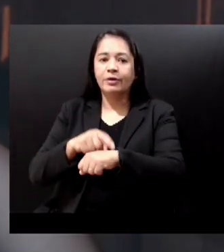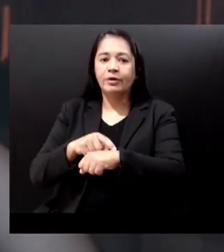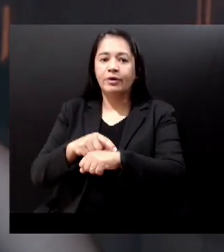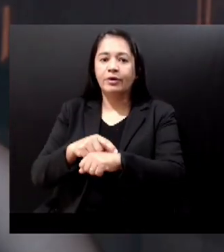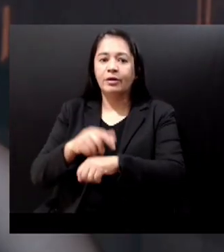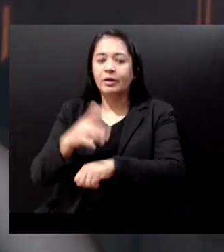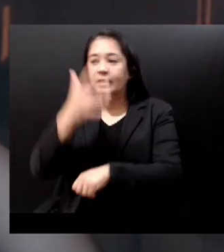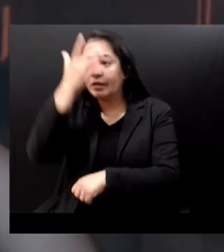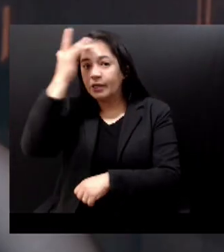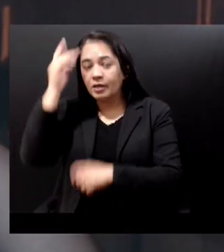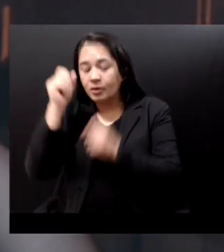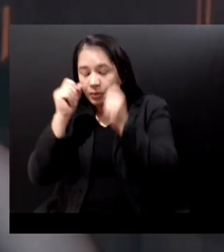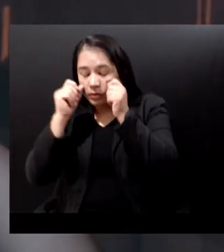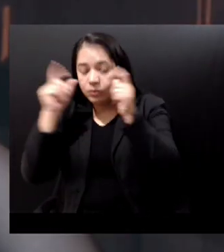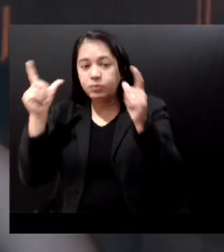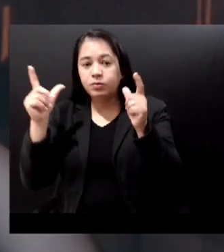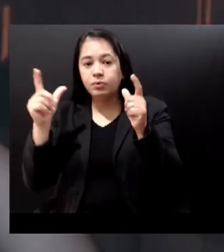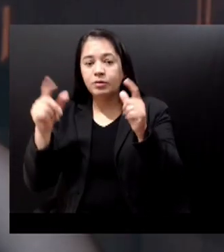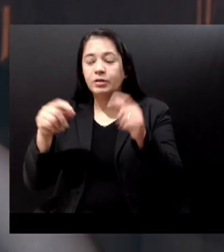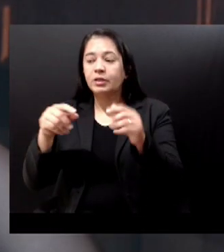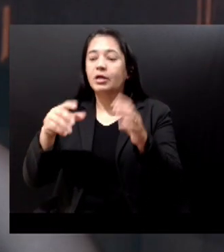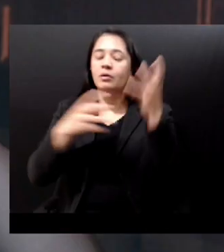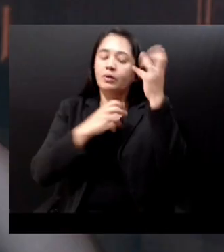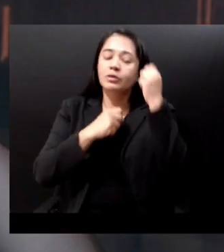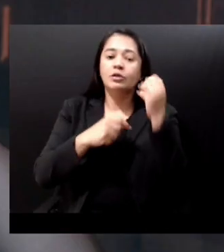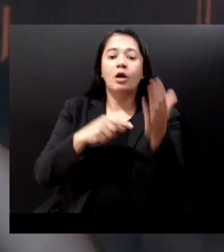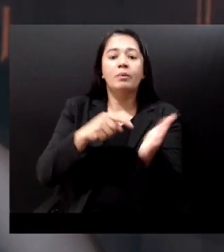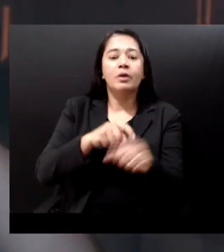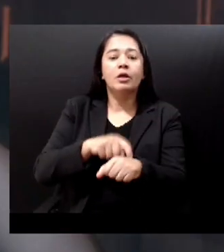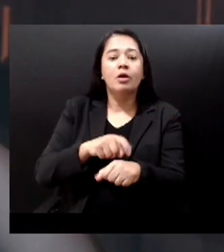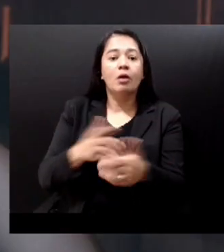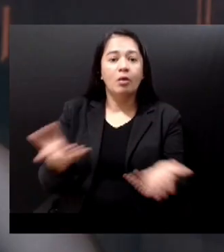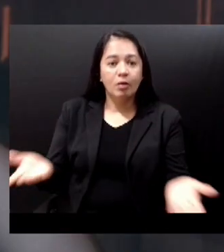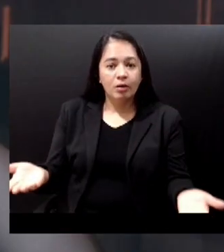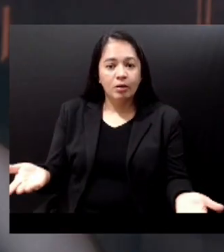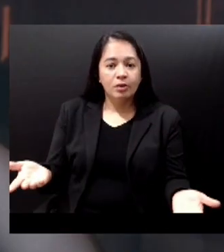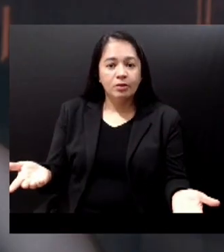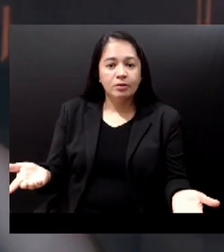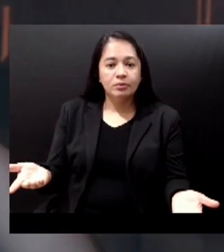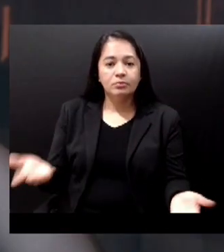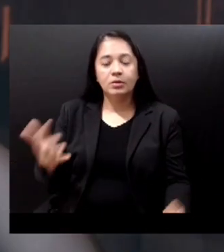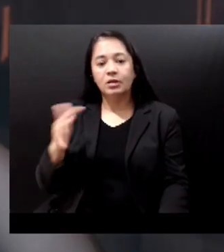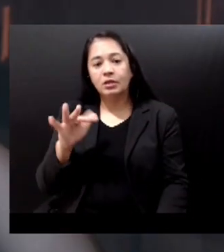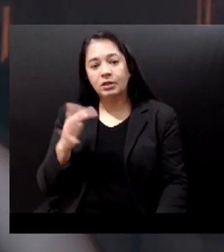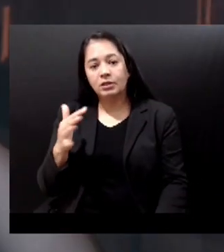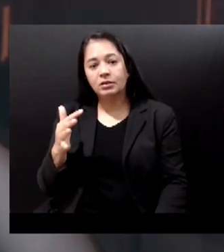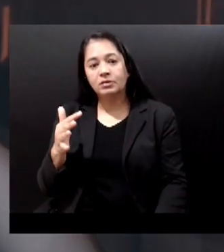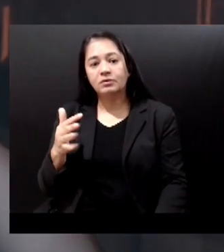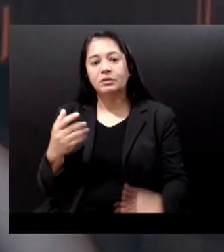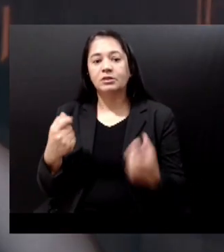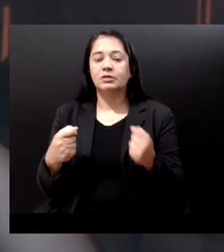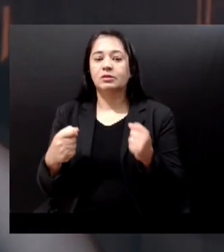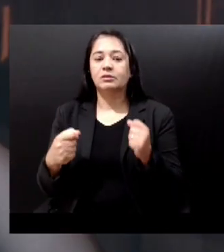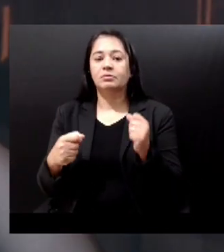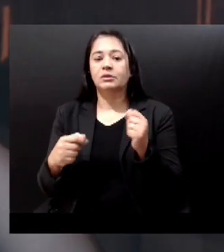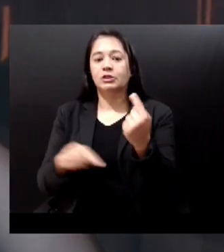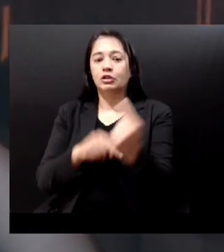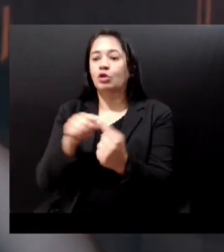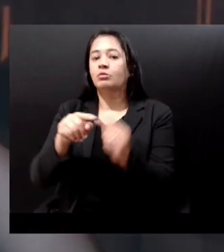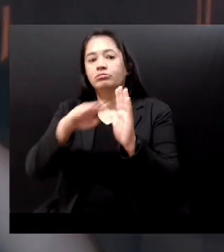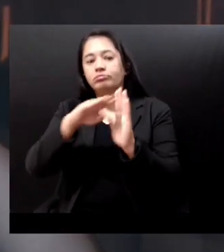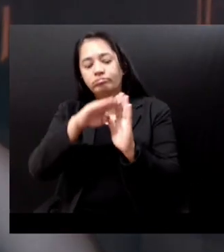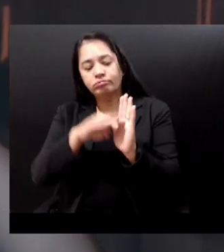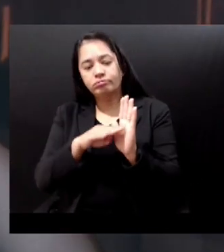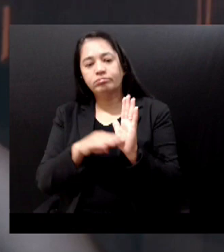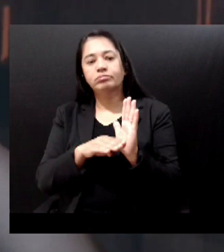dormir? Que horas que ela está indo acordar?". Muitas vezes colocar metas e objetivos que são muito